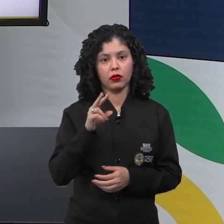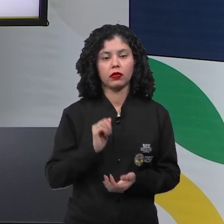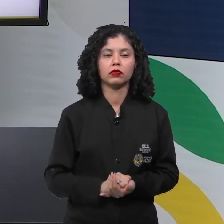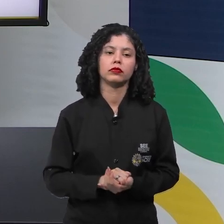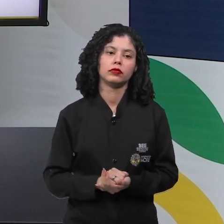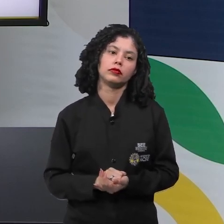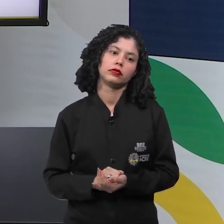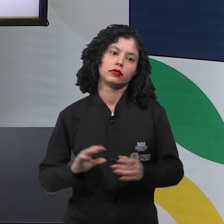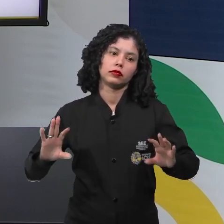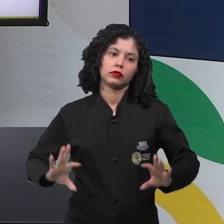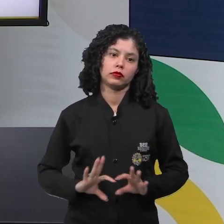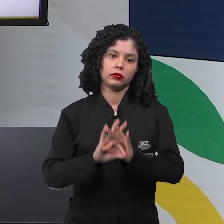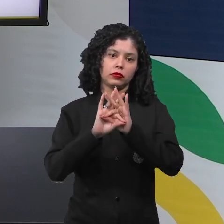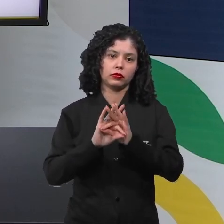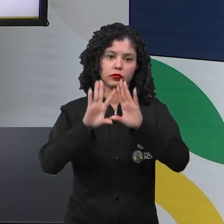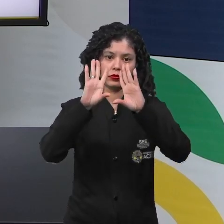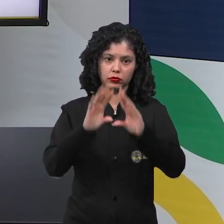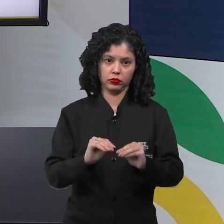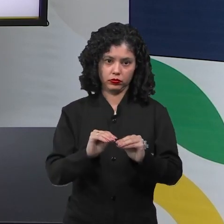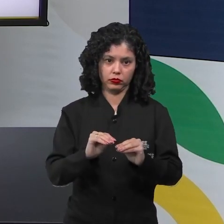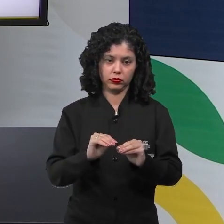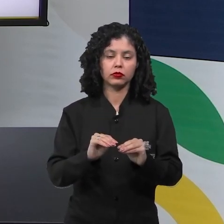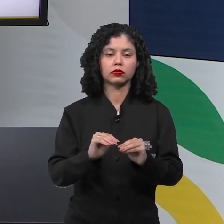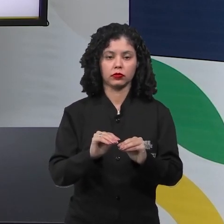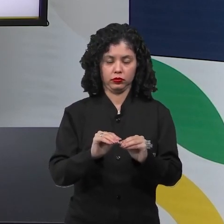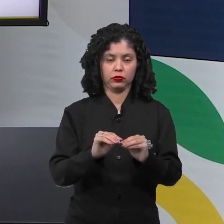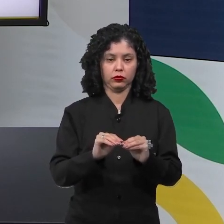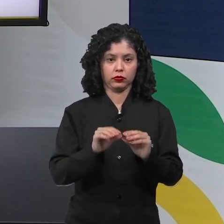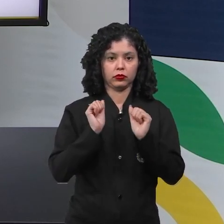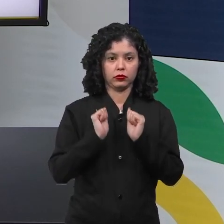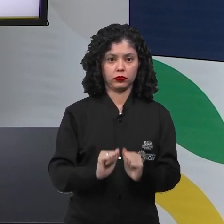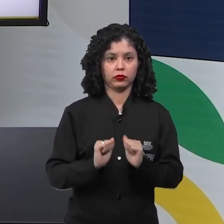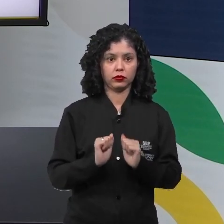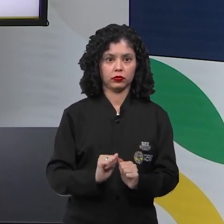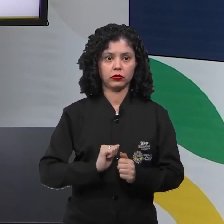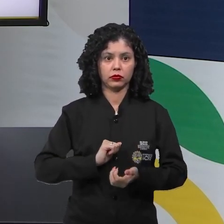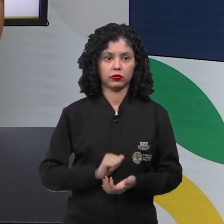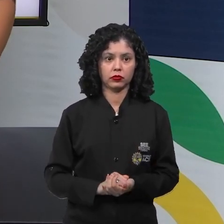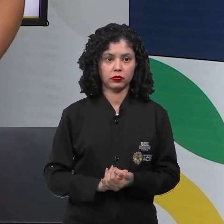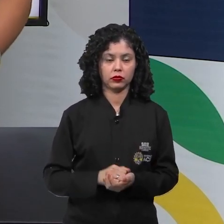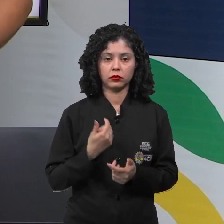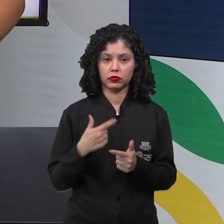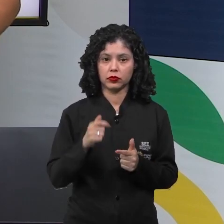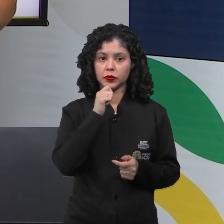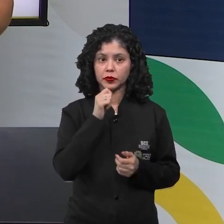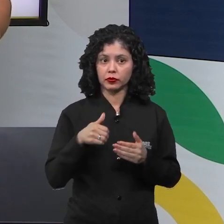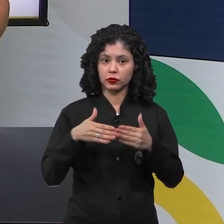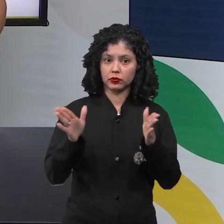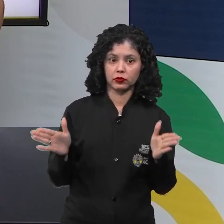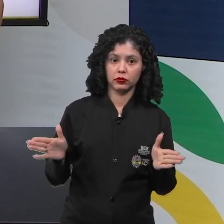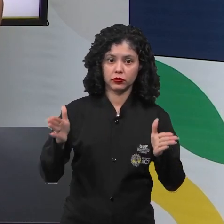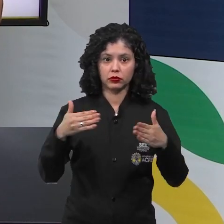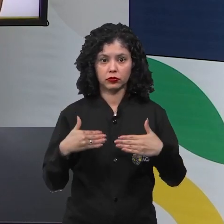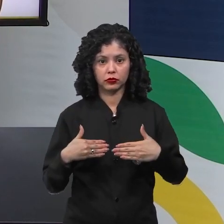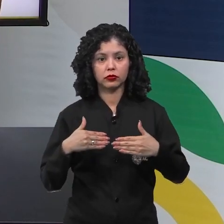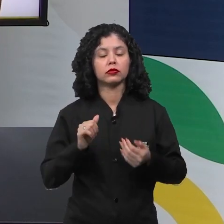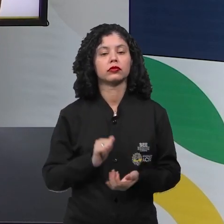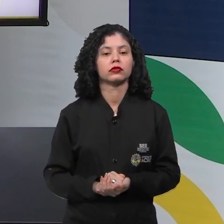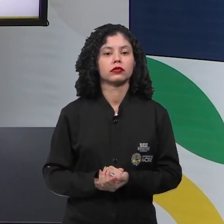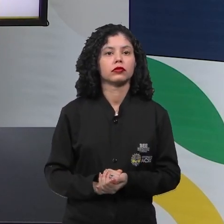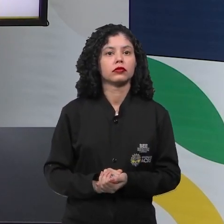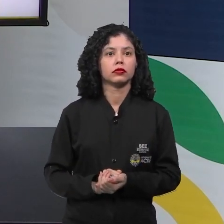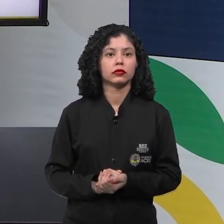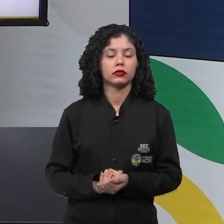do ligado, desligado. Você pode verificar ele em situações aberto, fechado.